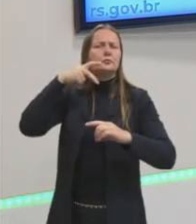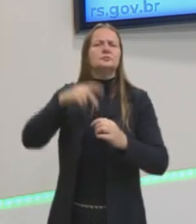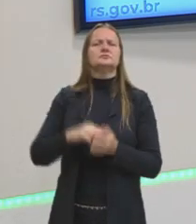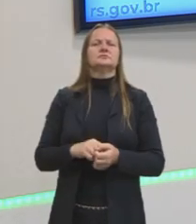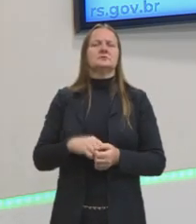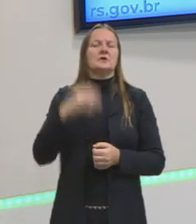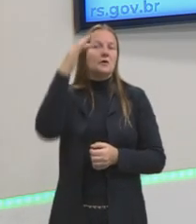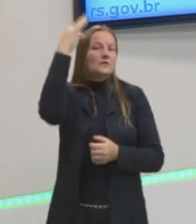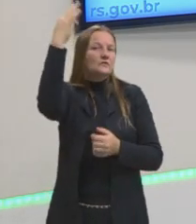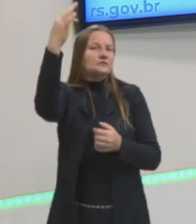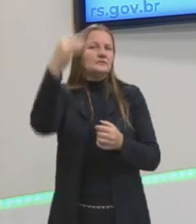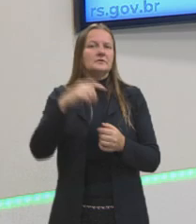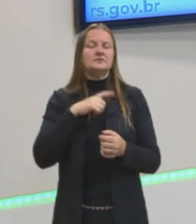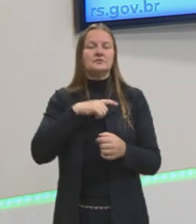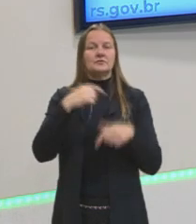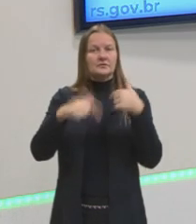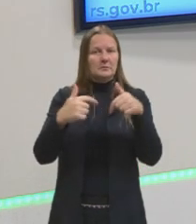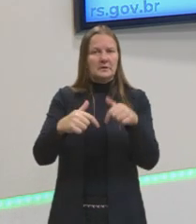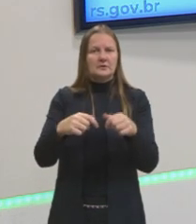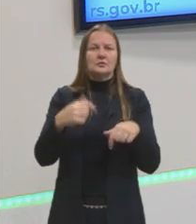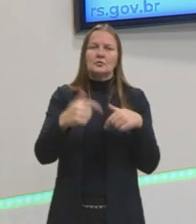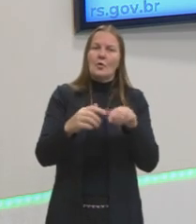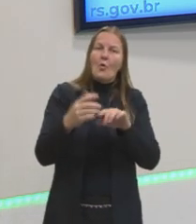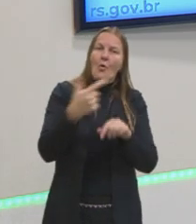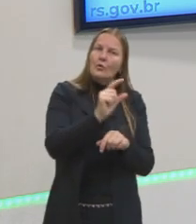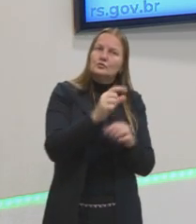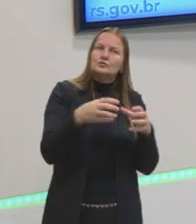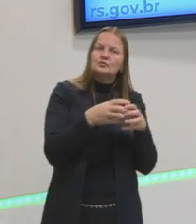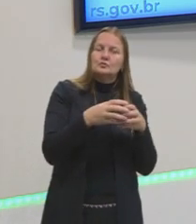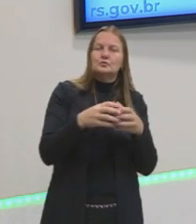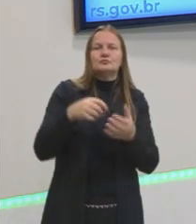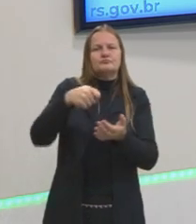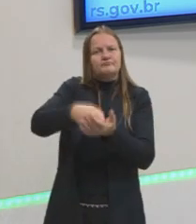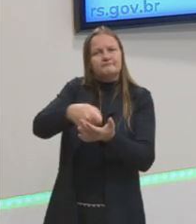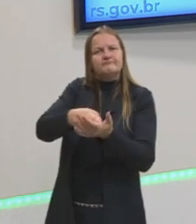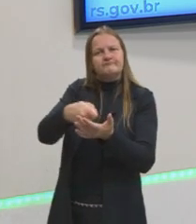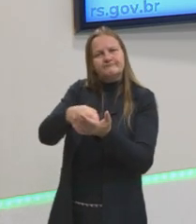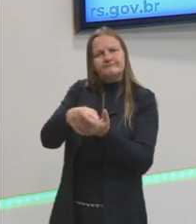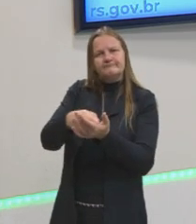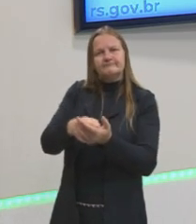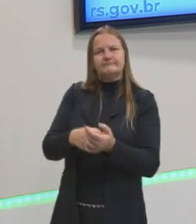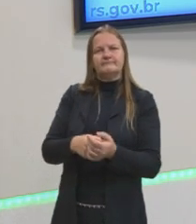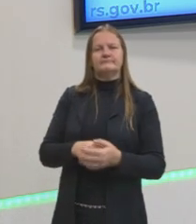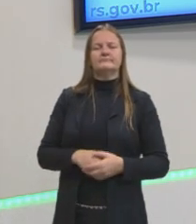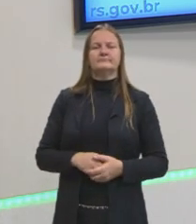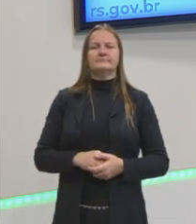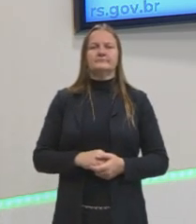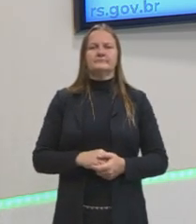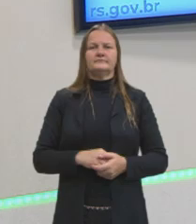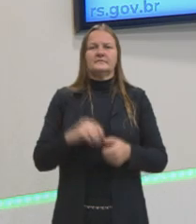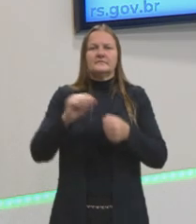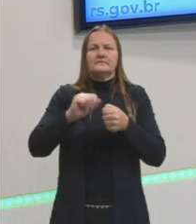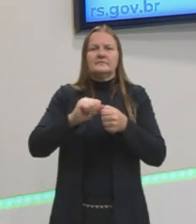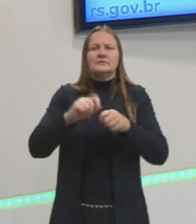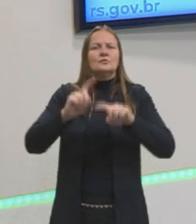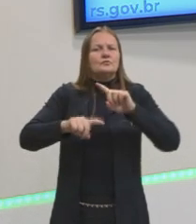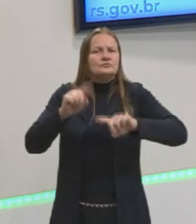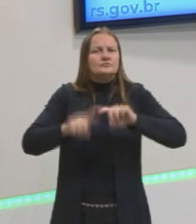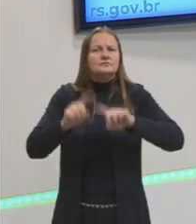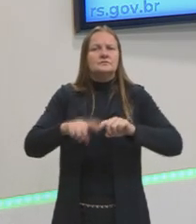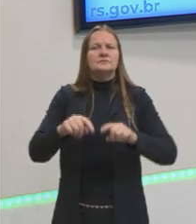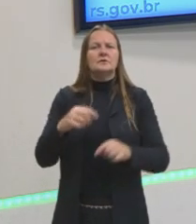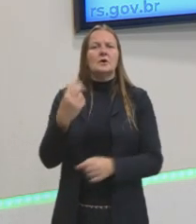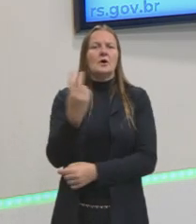filosofia eles tinham os seus trabalhadores braçais seus escravos que faziam as suas atividades